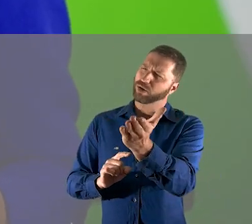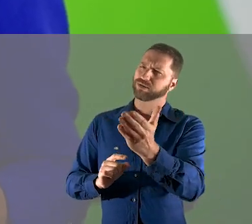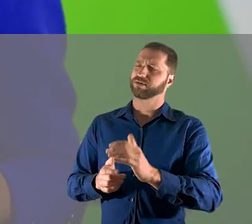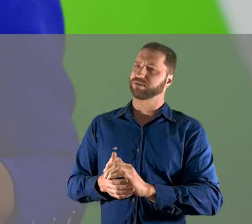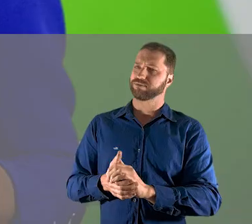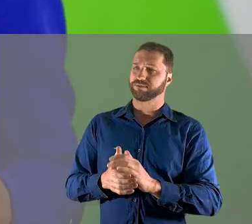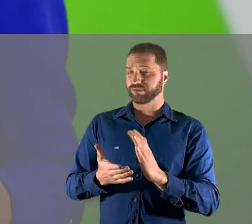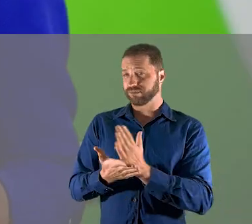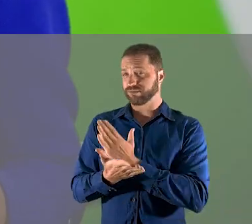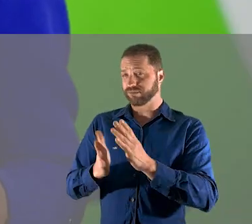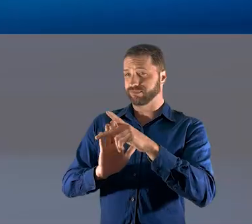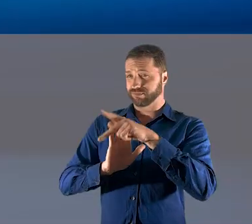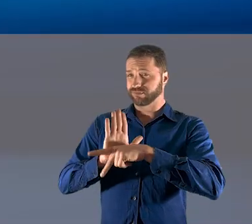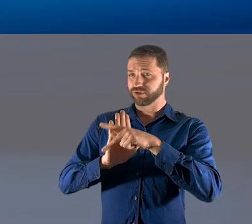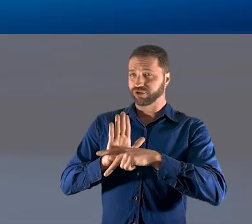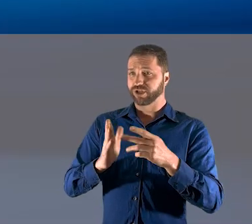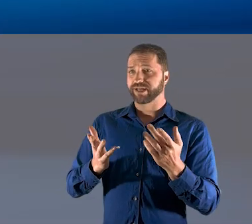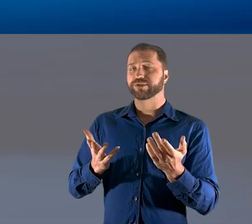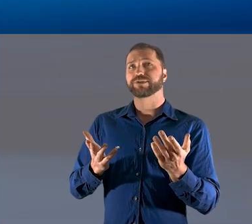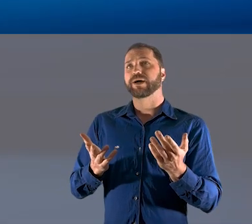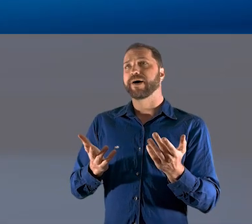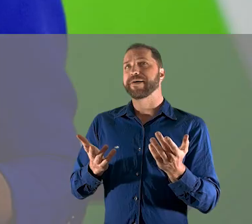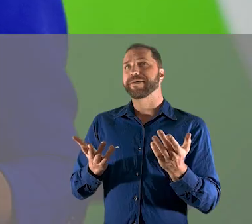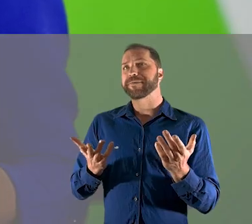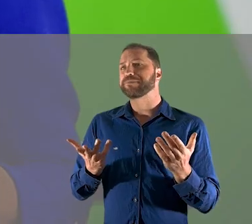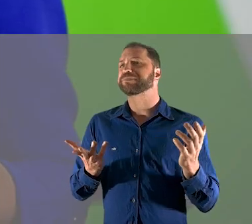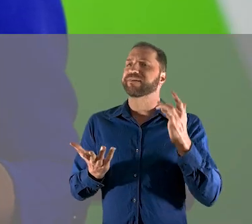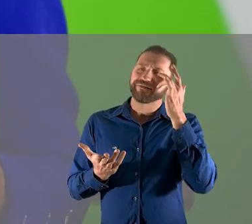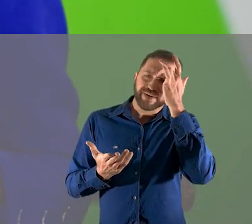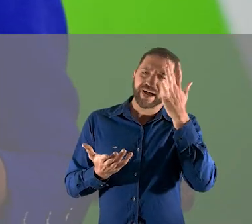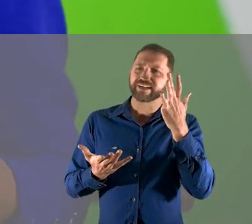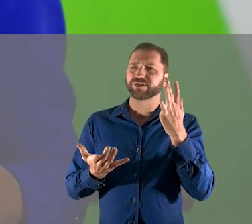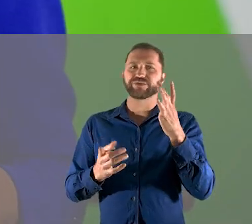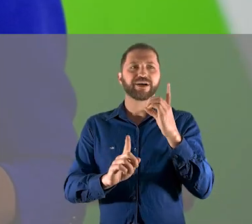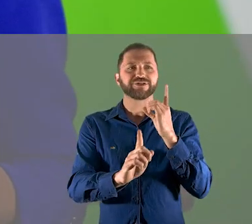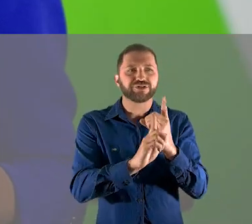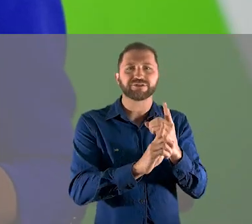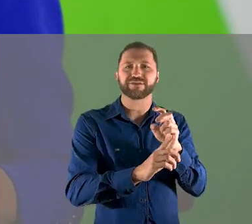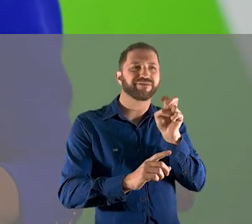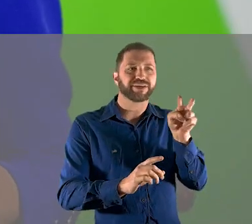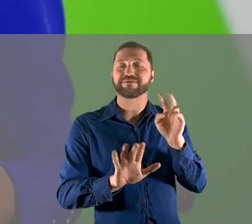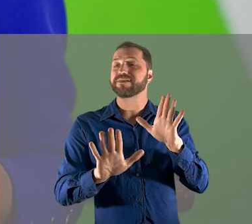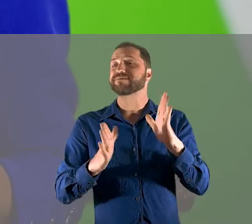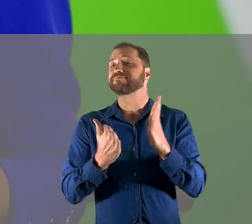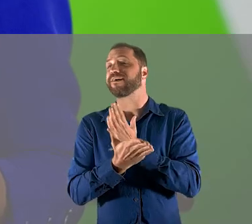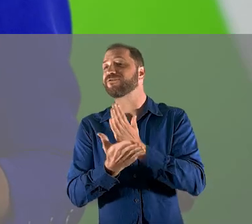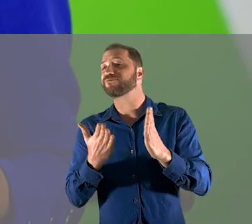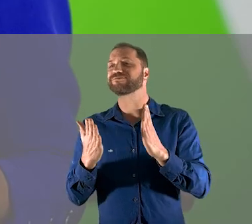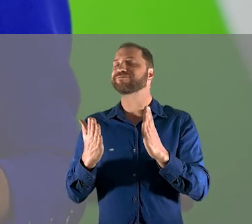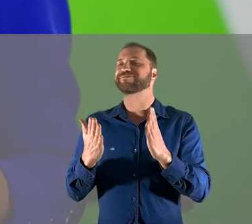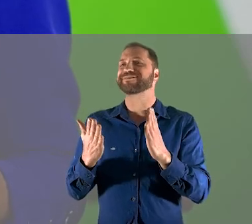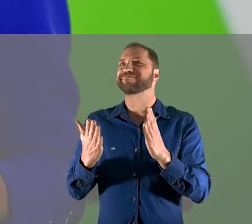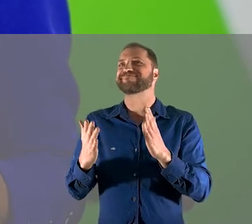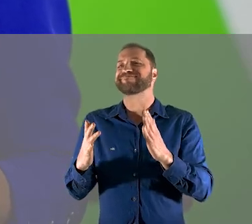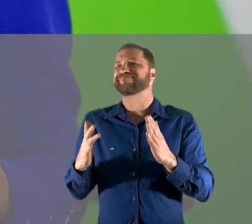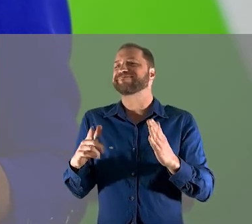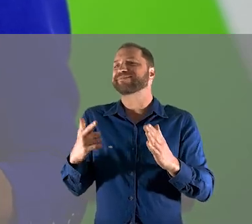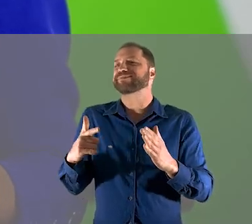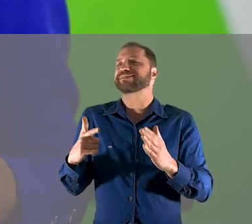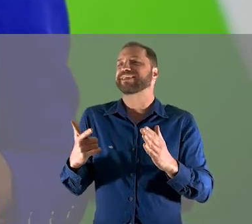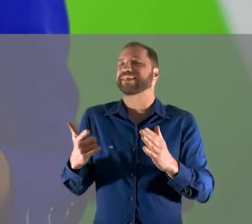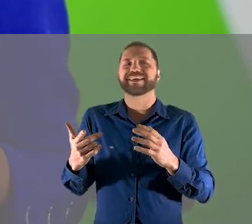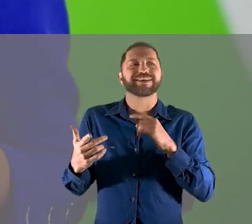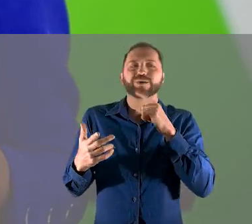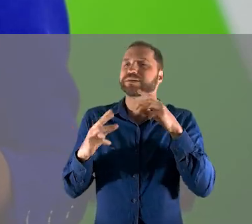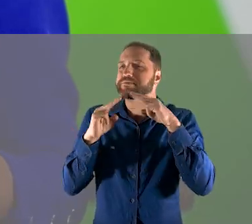vezes assim tem projetos que ele é muito organizado e é fácil até da gente achar mas tem aqueles que às vezes não tem